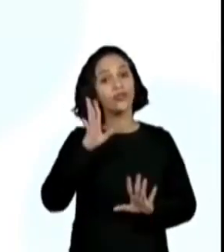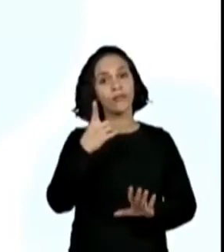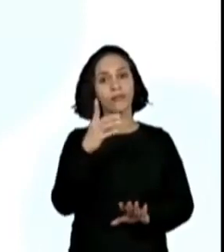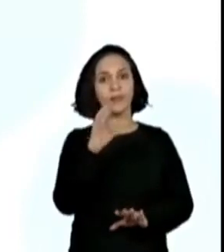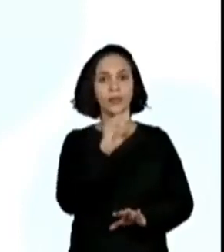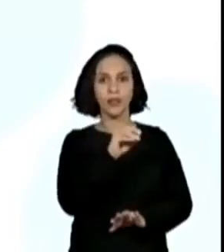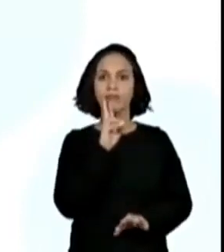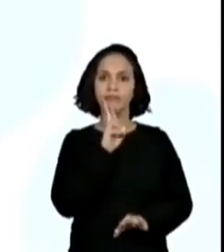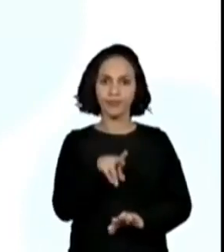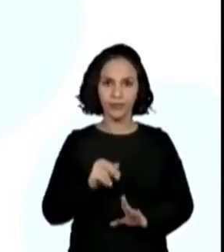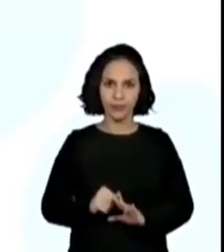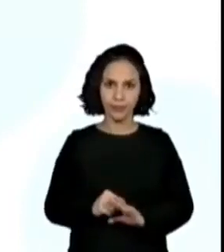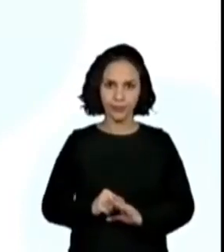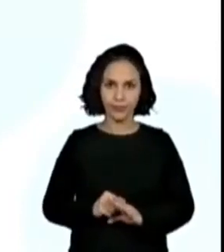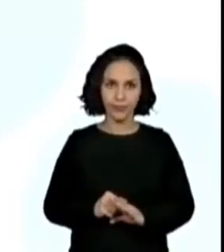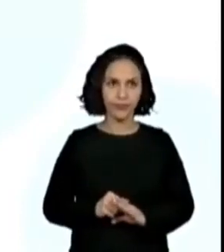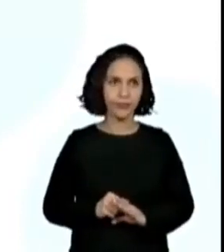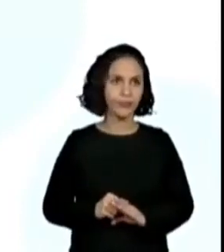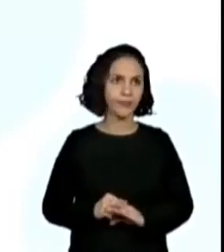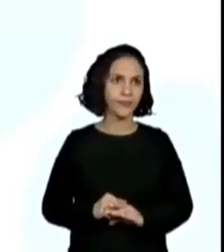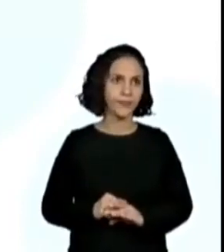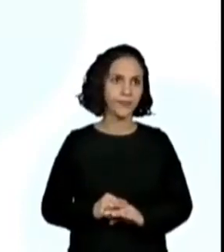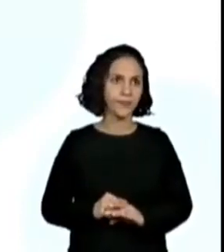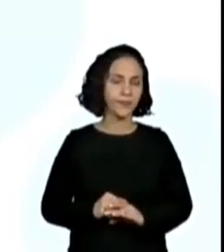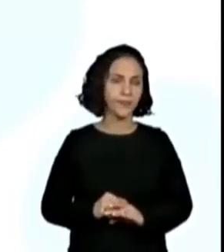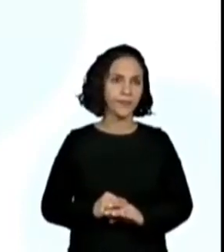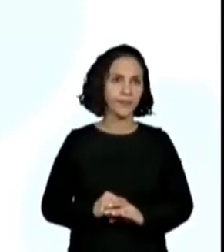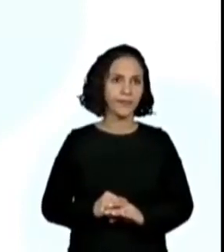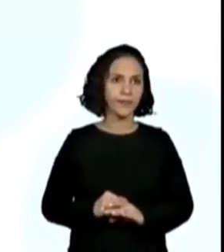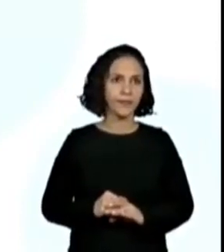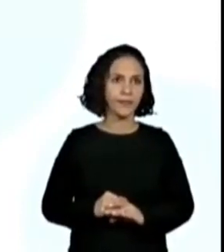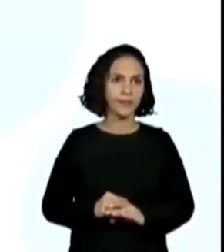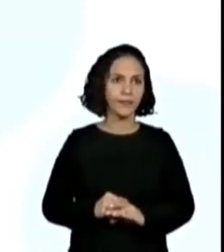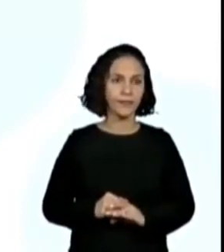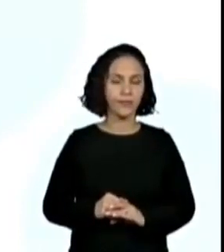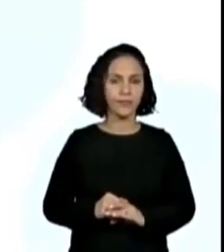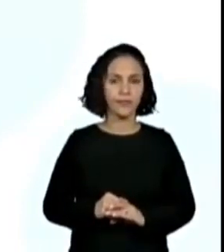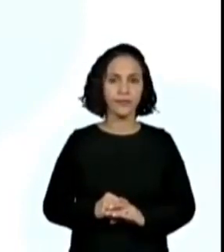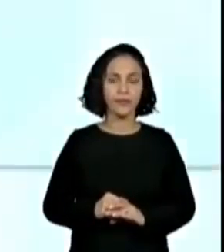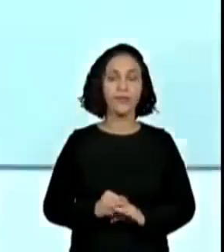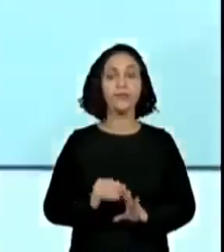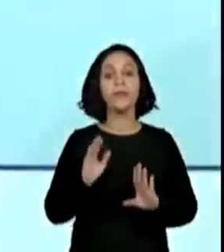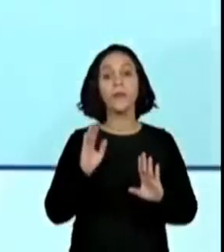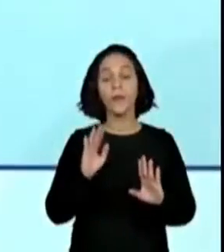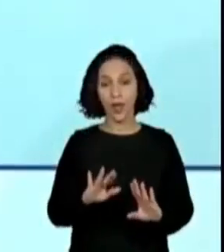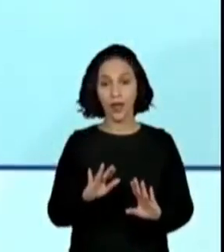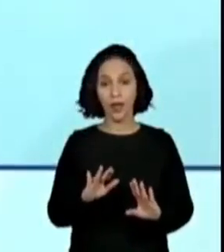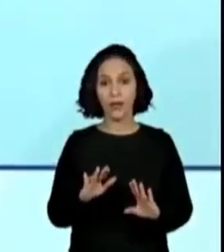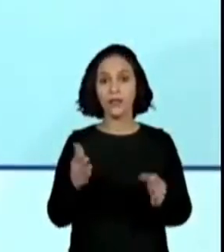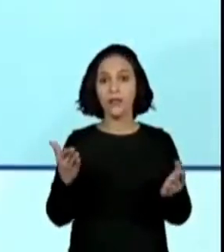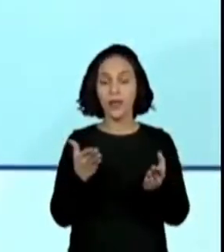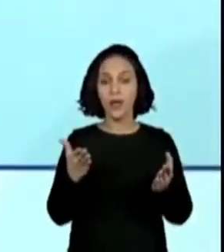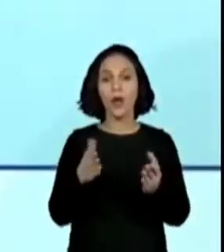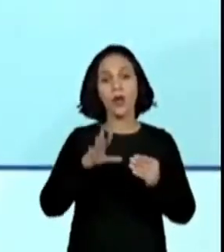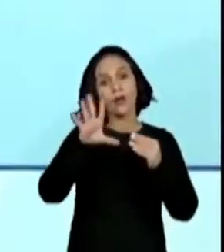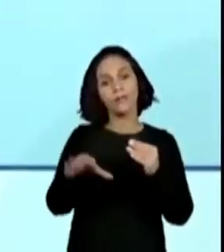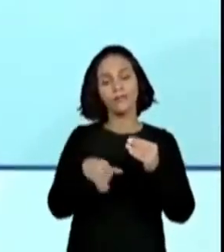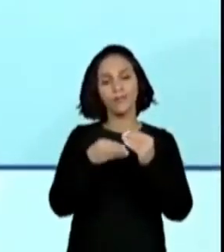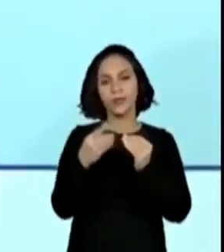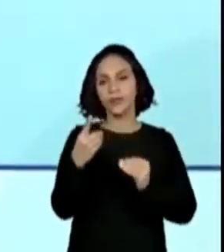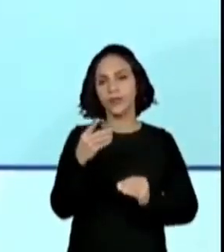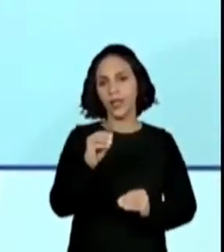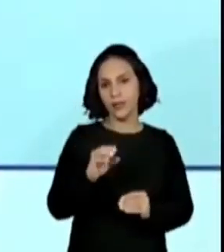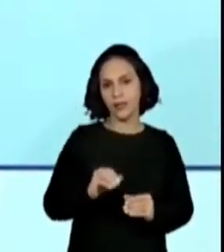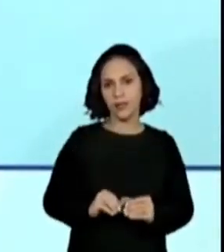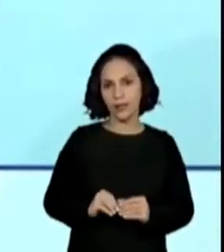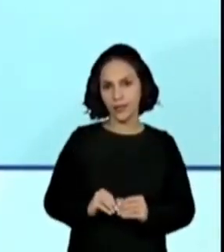100 Então vamos lá 100 só que nesse caso a gente somou mais